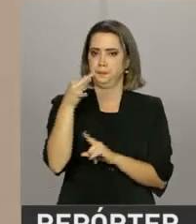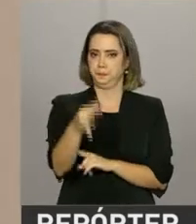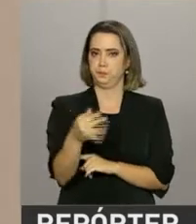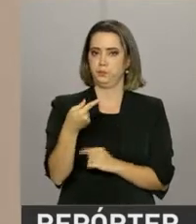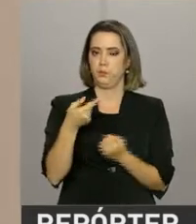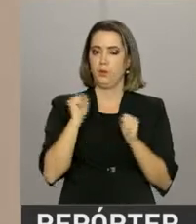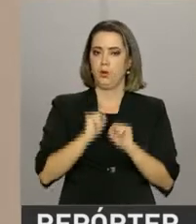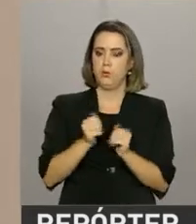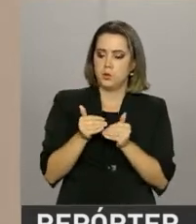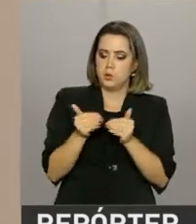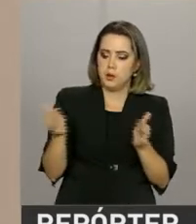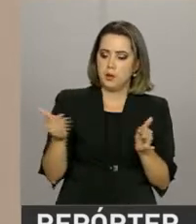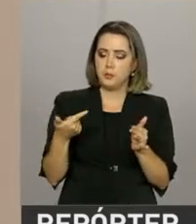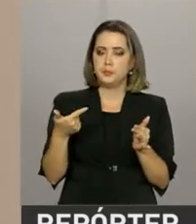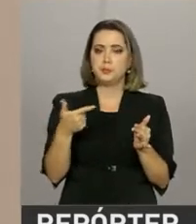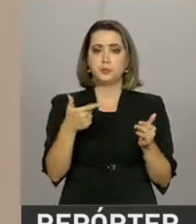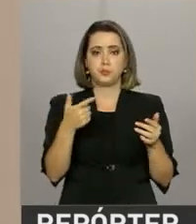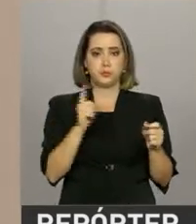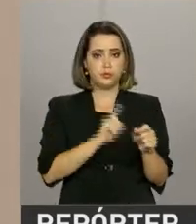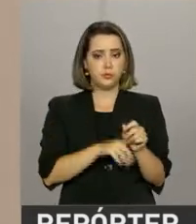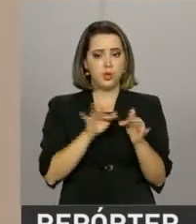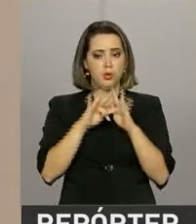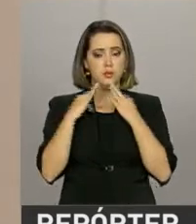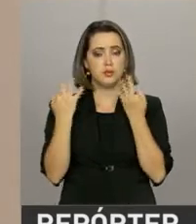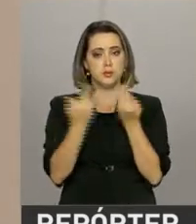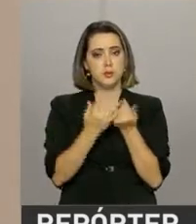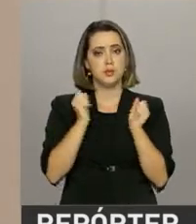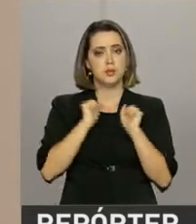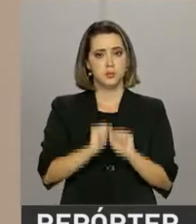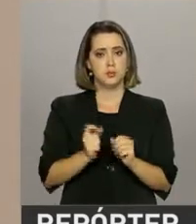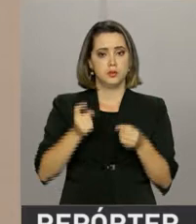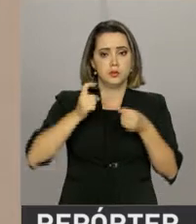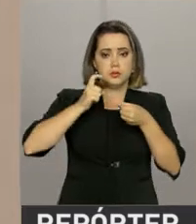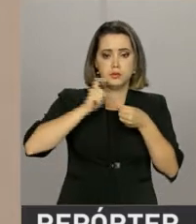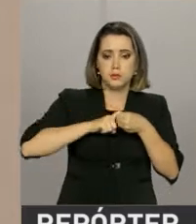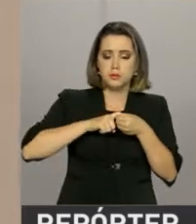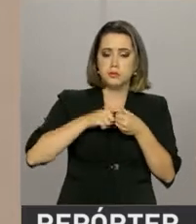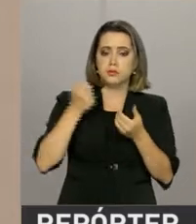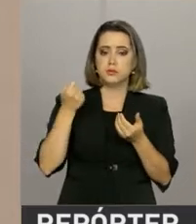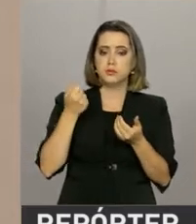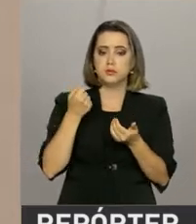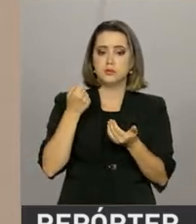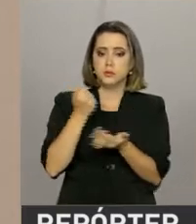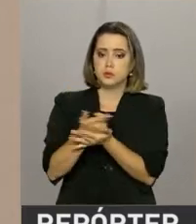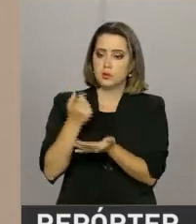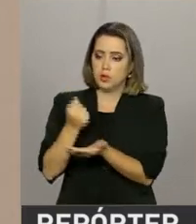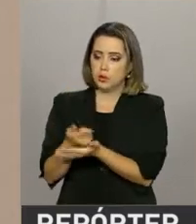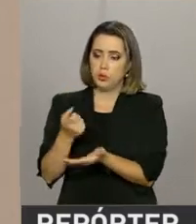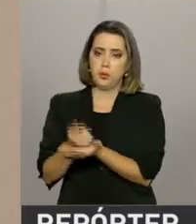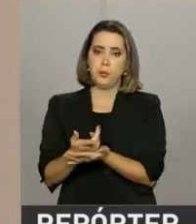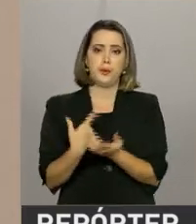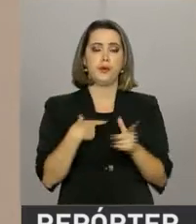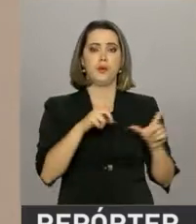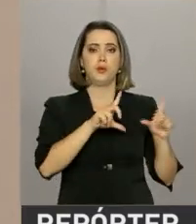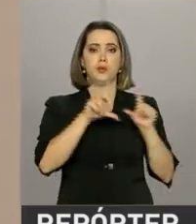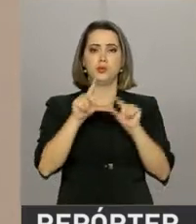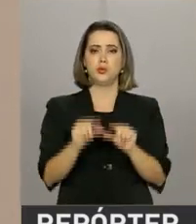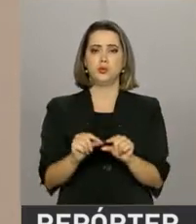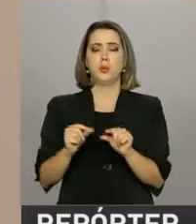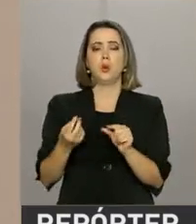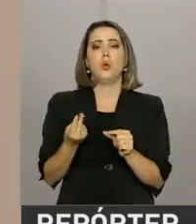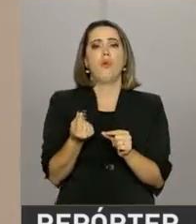a abrir espaço para que as famílias voltem a seu consumo tenha uma redução dos custos